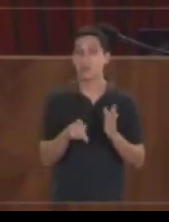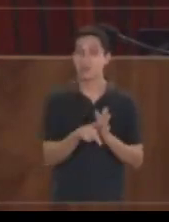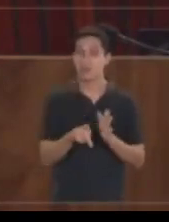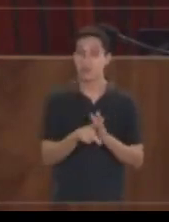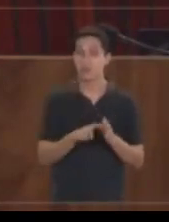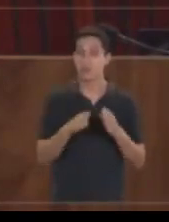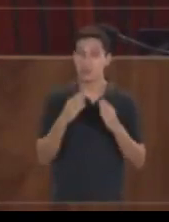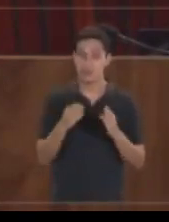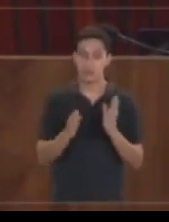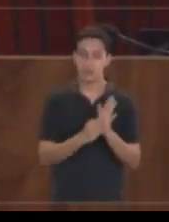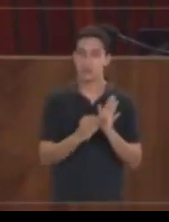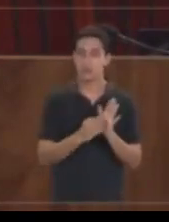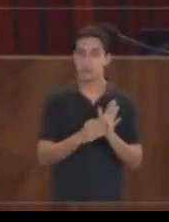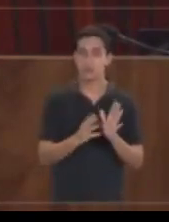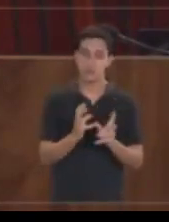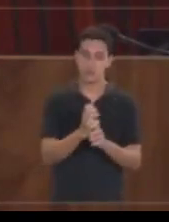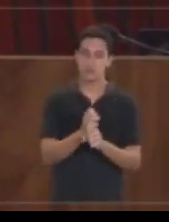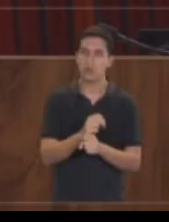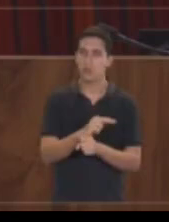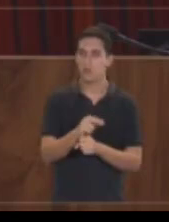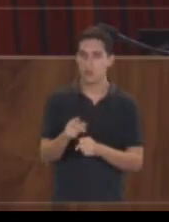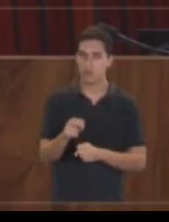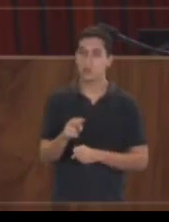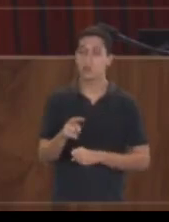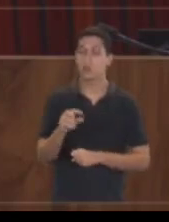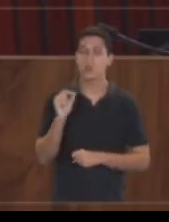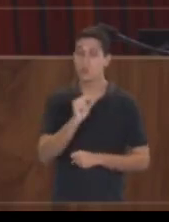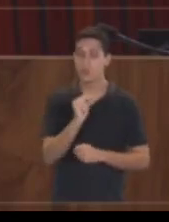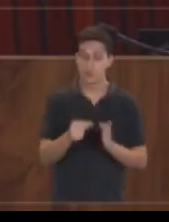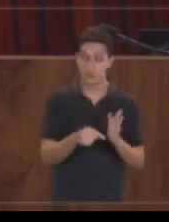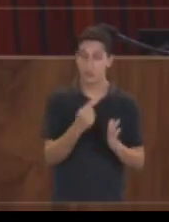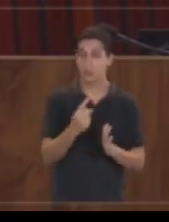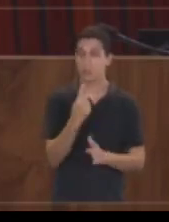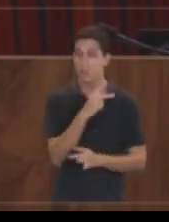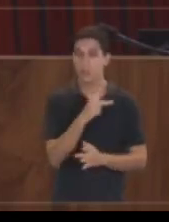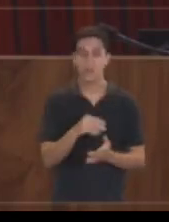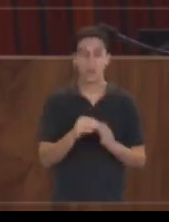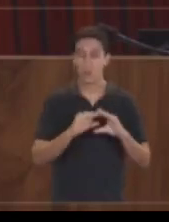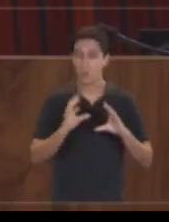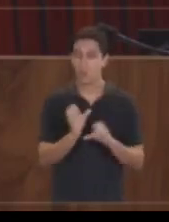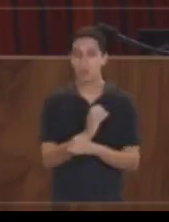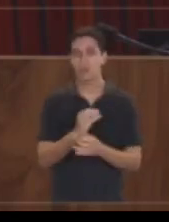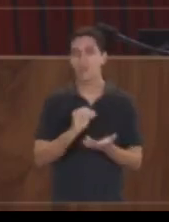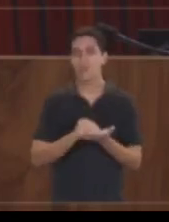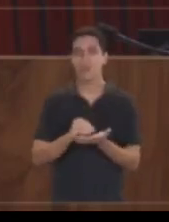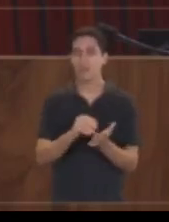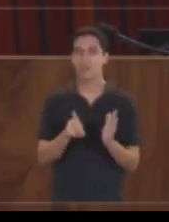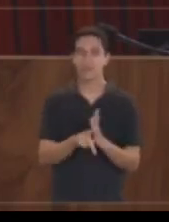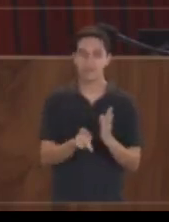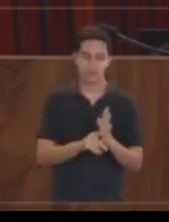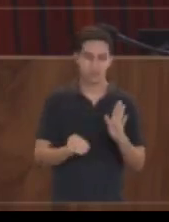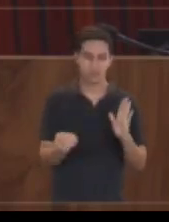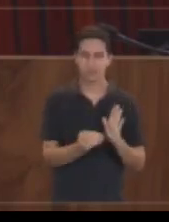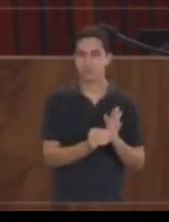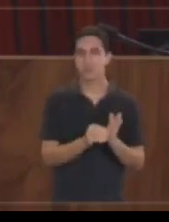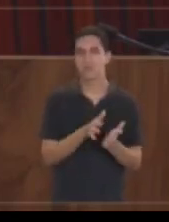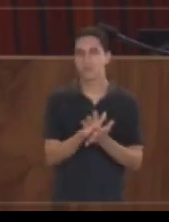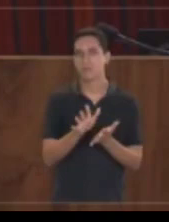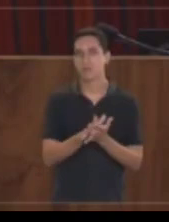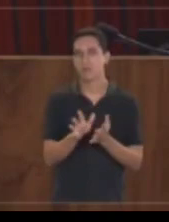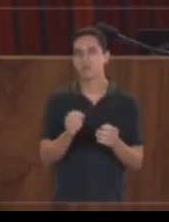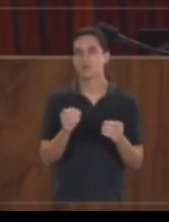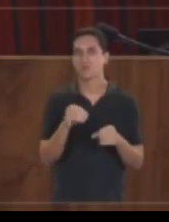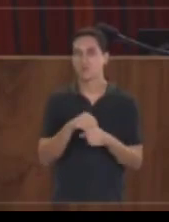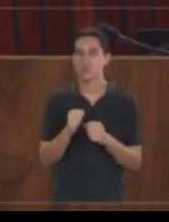duas circunstâncias chamam a atenção, sendo a primeira delas a completa ausência de registro de despesa com material de